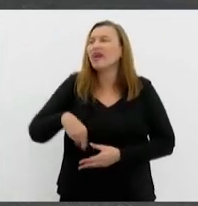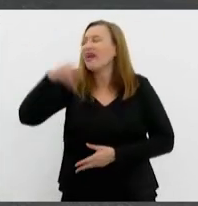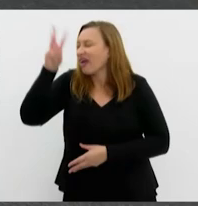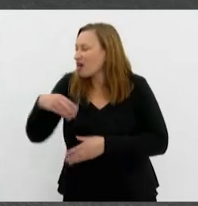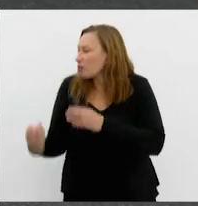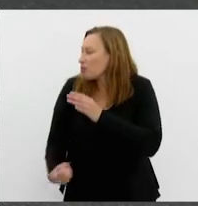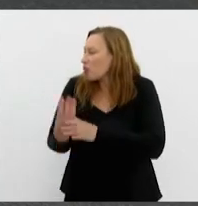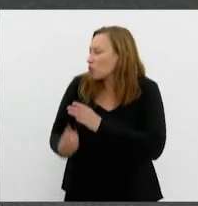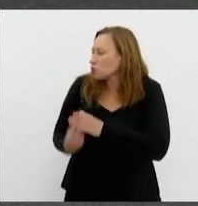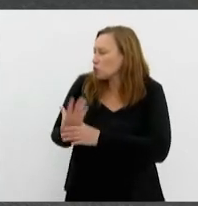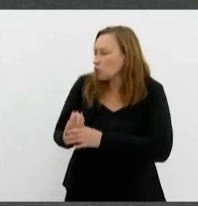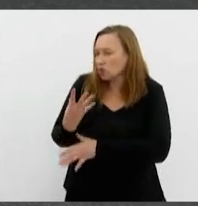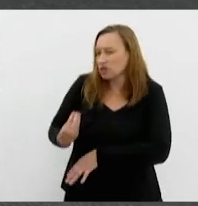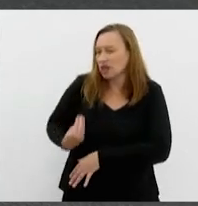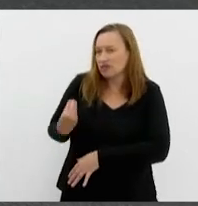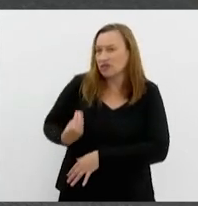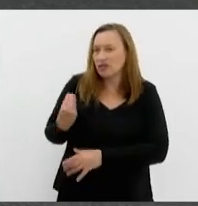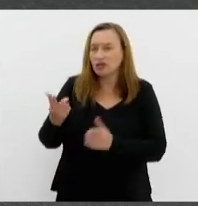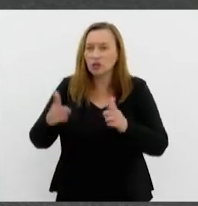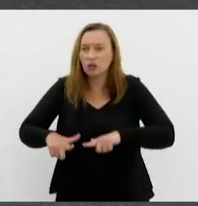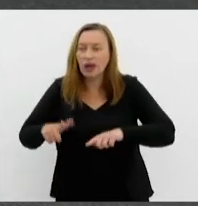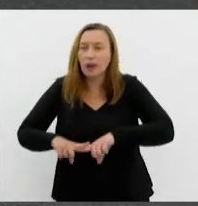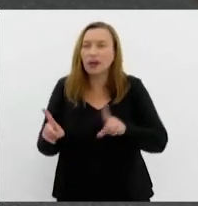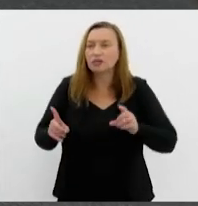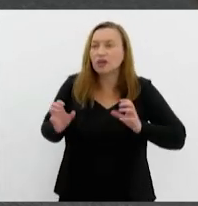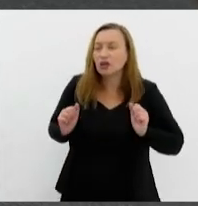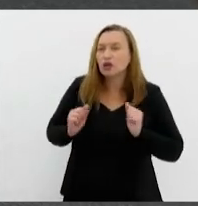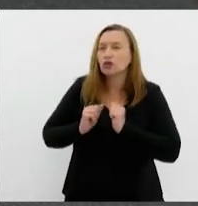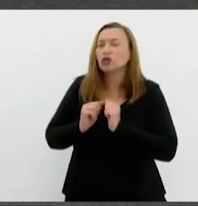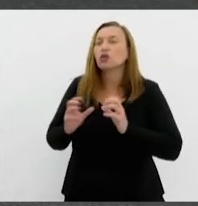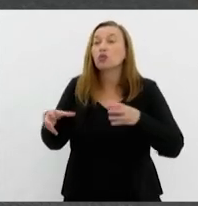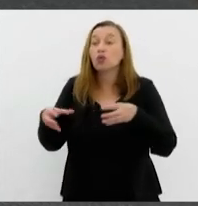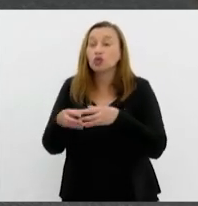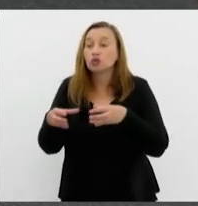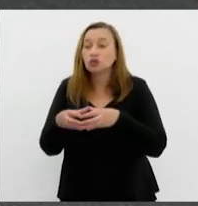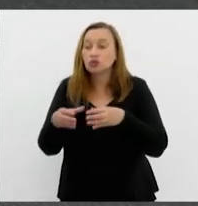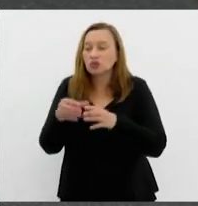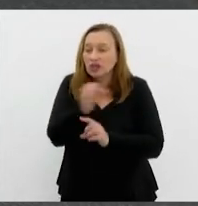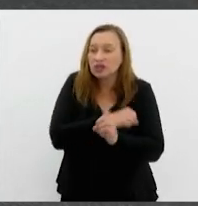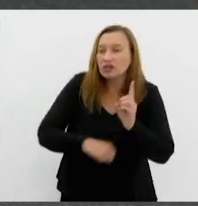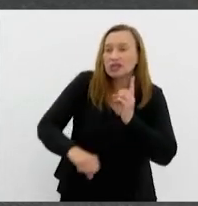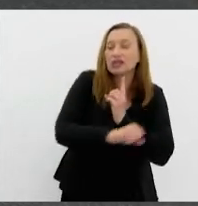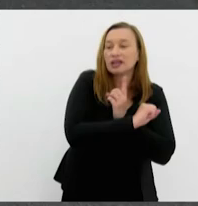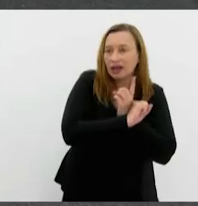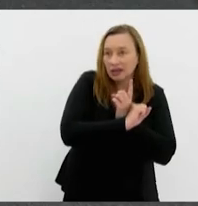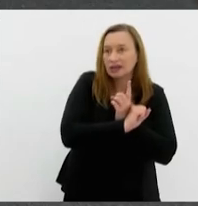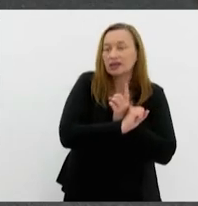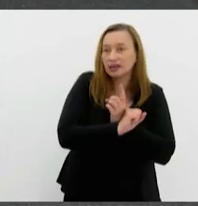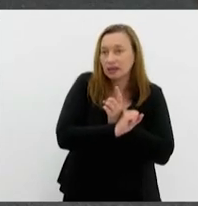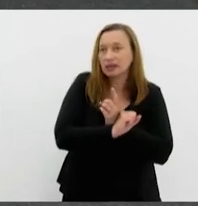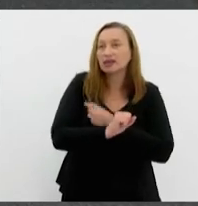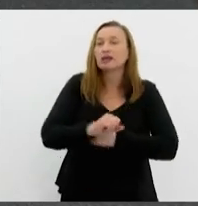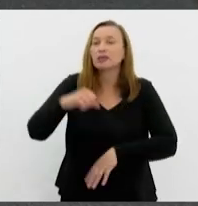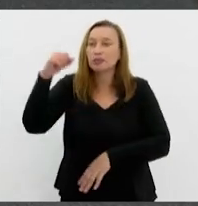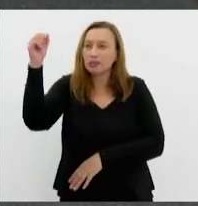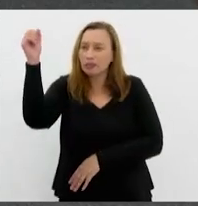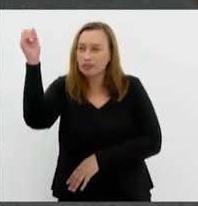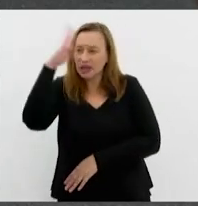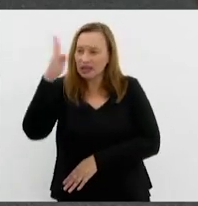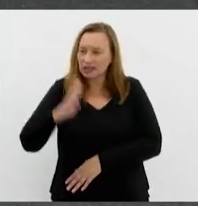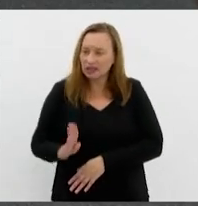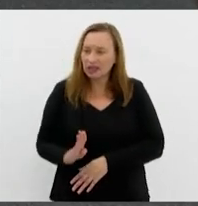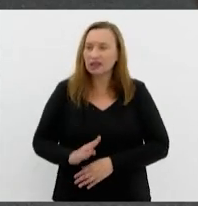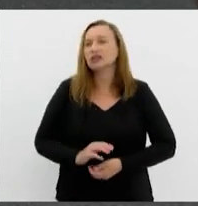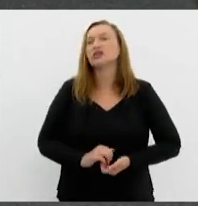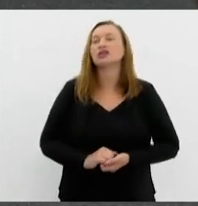para quem vive no campo, mas para o conjunto da sociedade brasileira e fluminense, não é? Principalmente porque, e